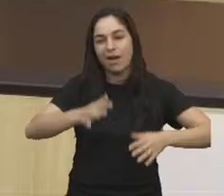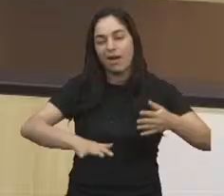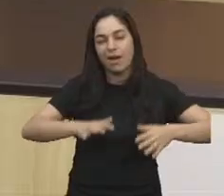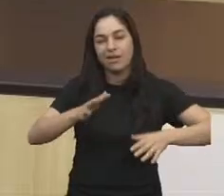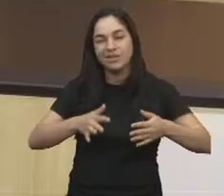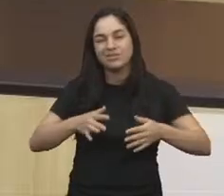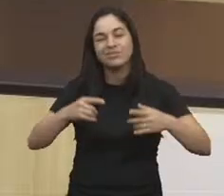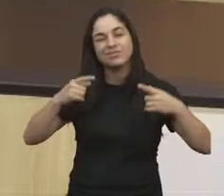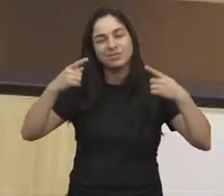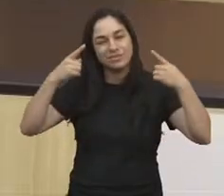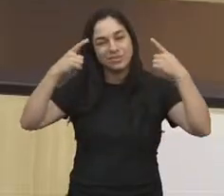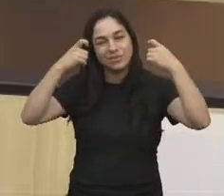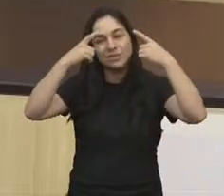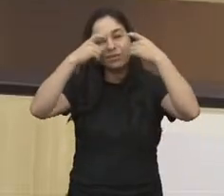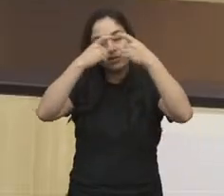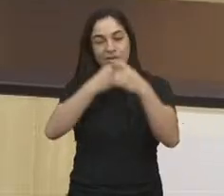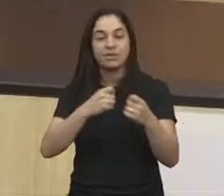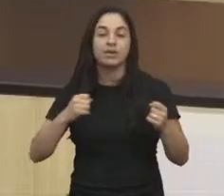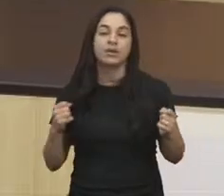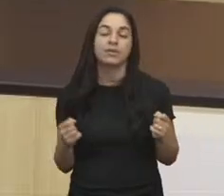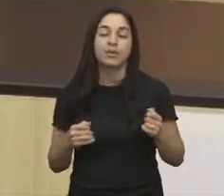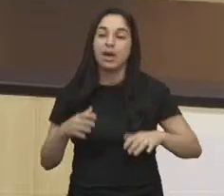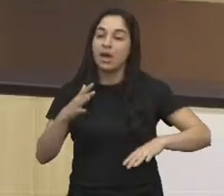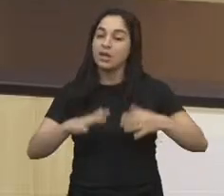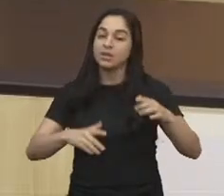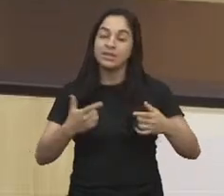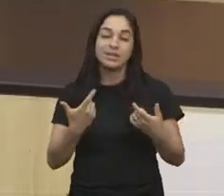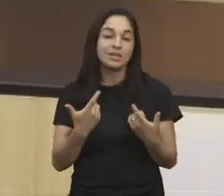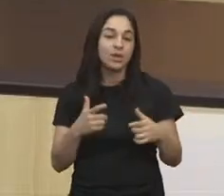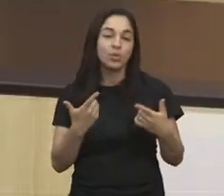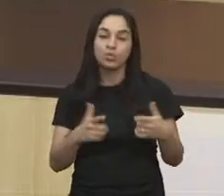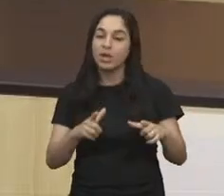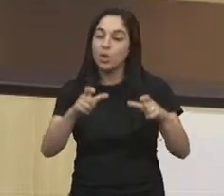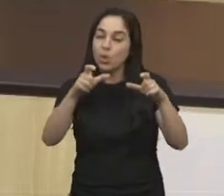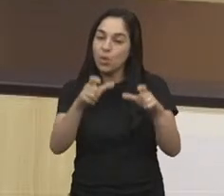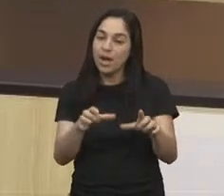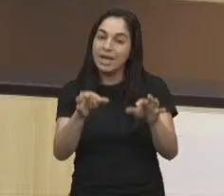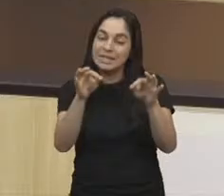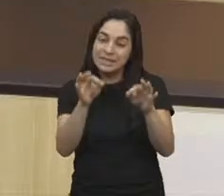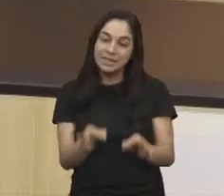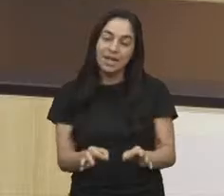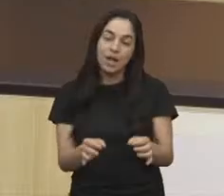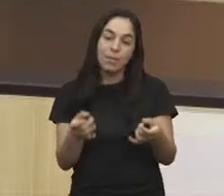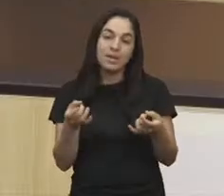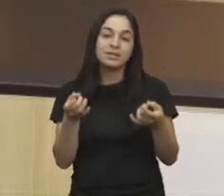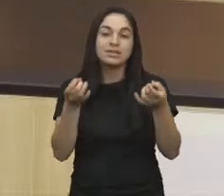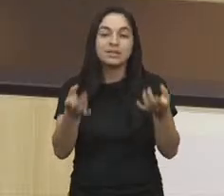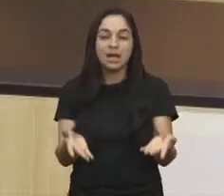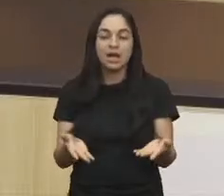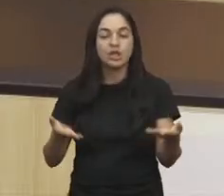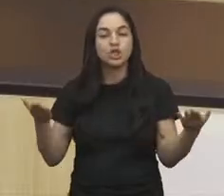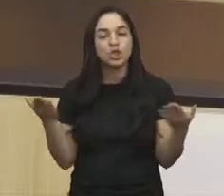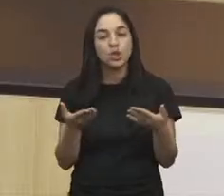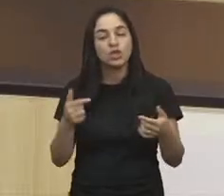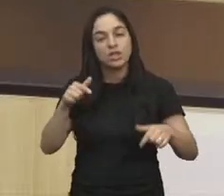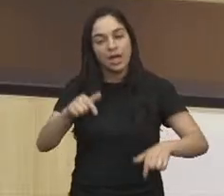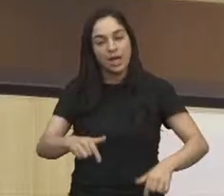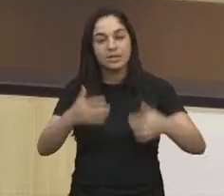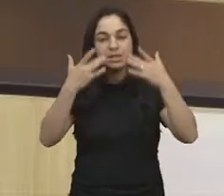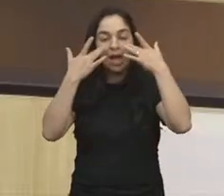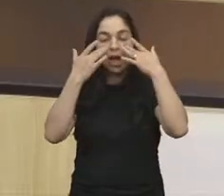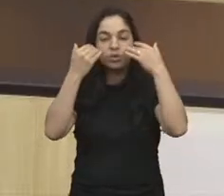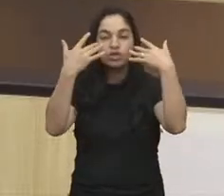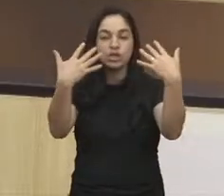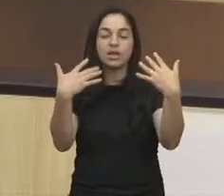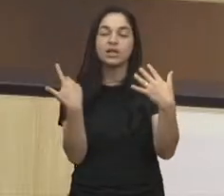situações difíceis, muitas vezes não tem aonde descartar, não tem aonde jogar. E hoje essa audiência pública é justamente para isso, para que a